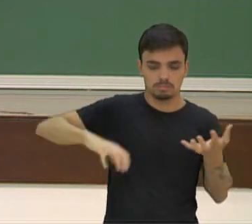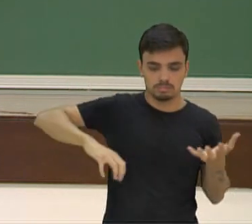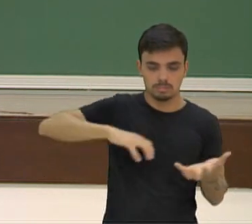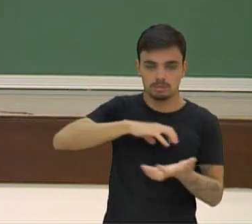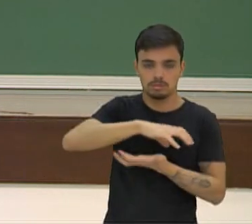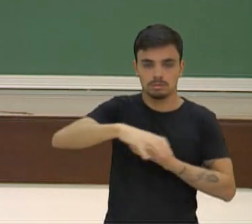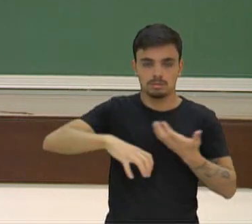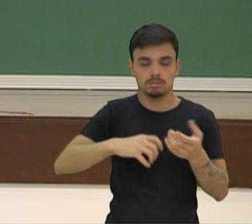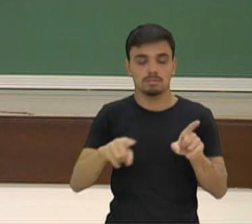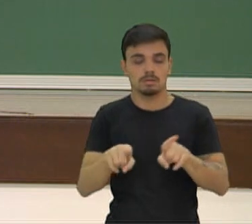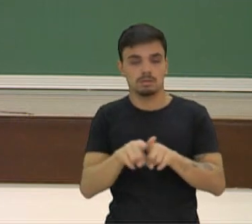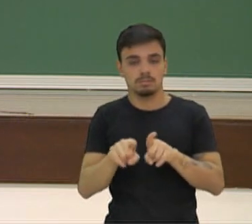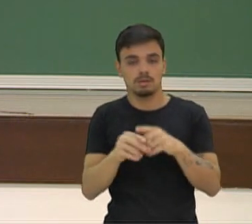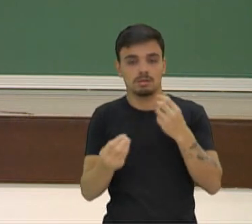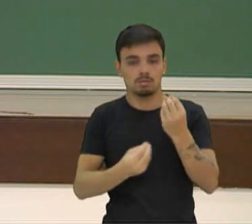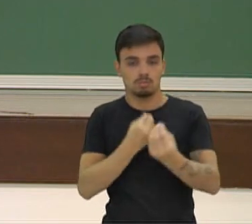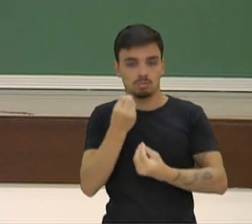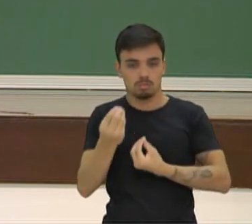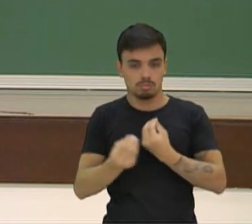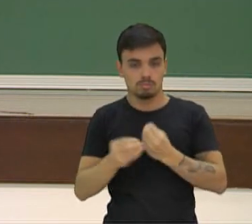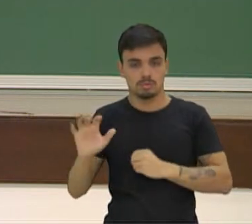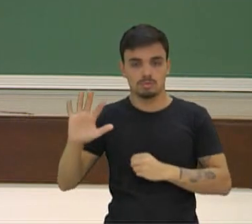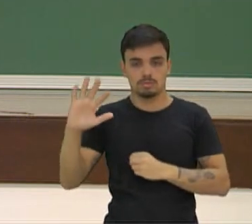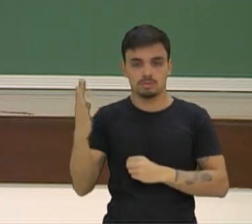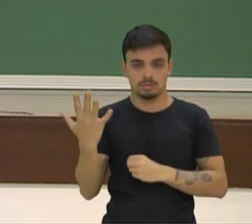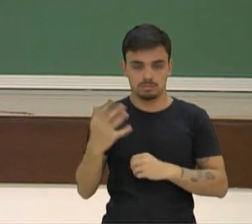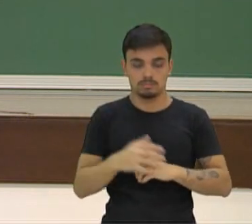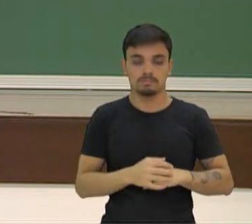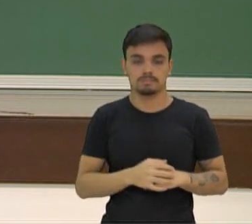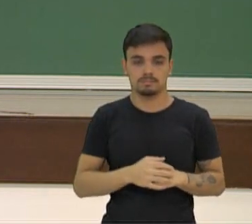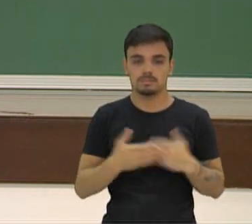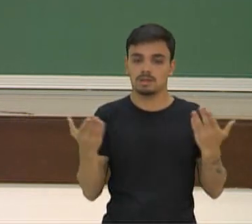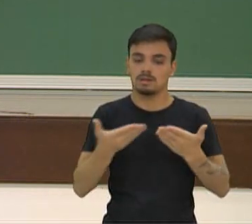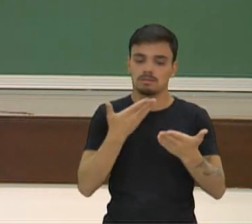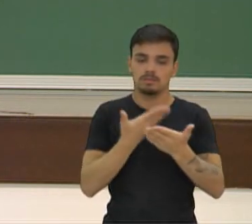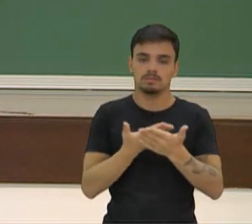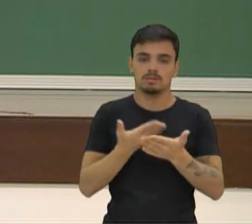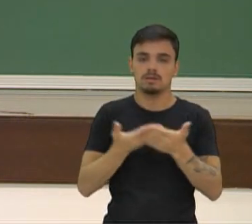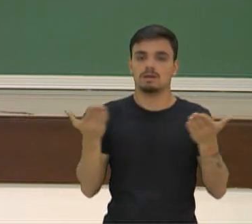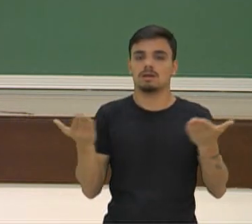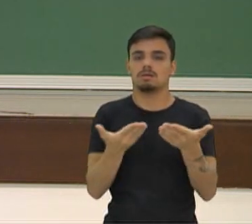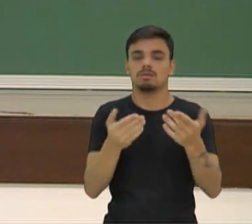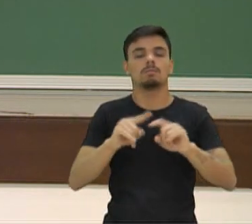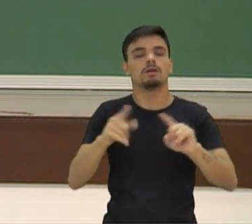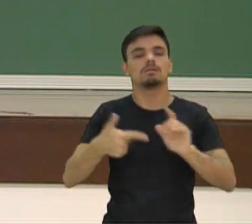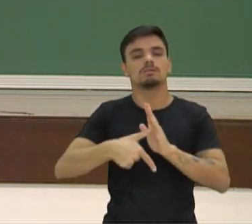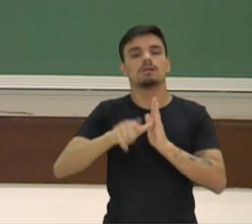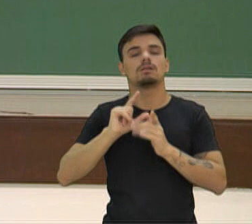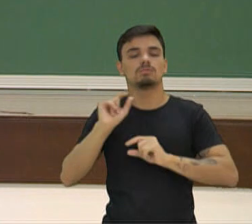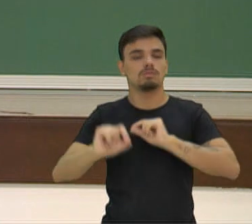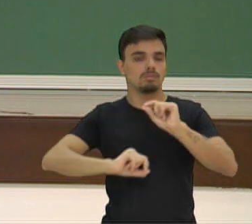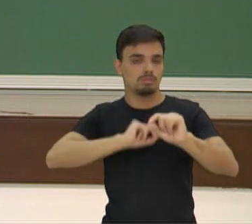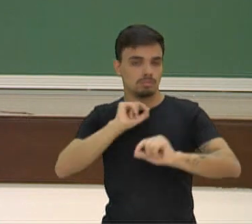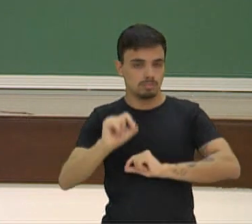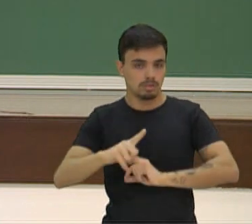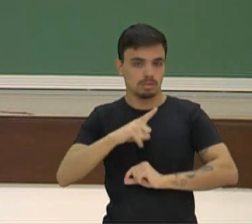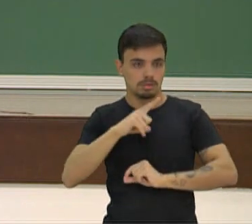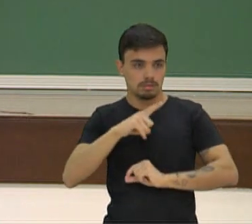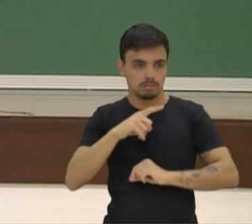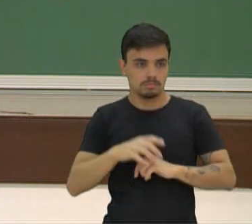ela aconteceu, como ela terminou? É isso que nós vamos estudar agora. Mas antes, nós já sabemos, nós temos